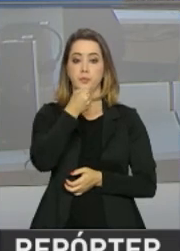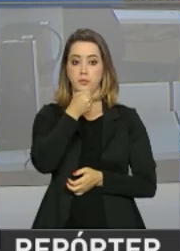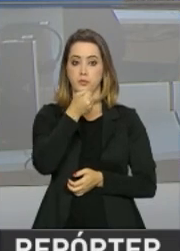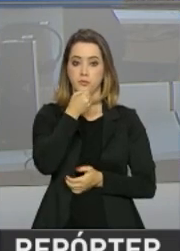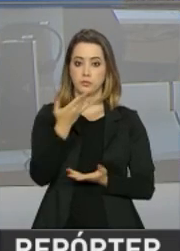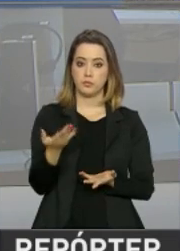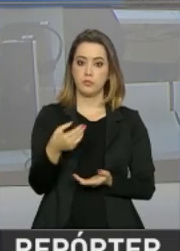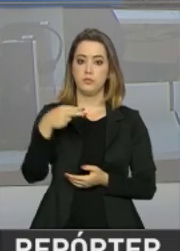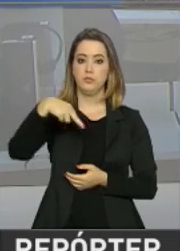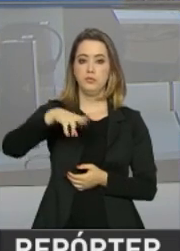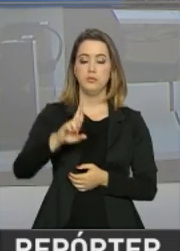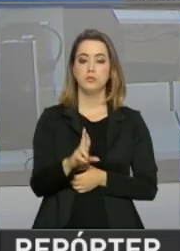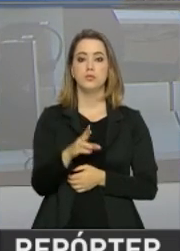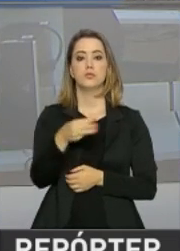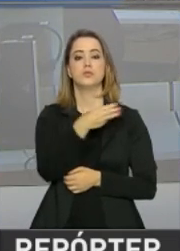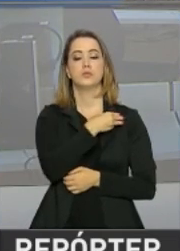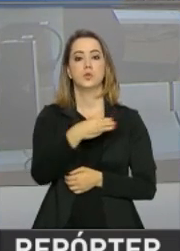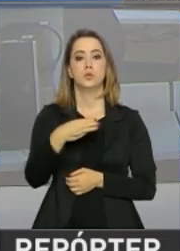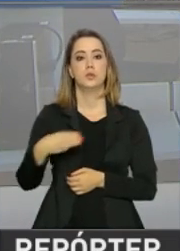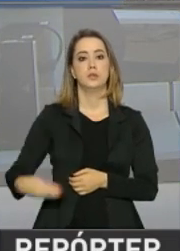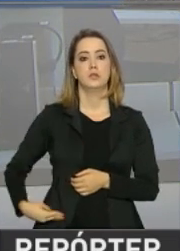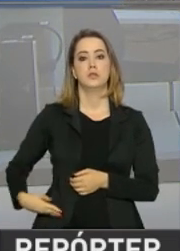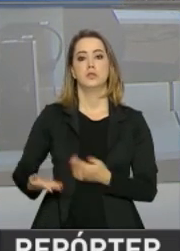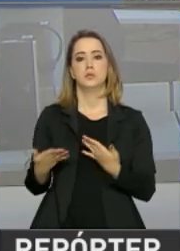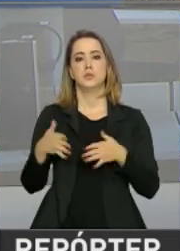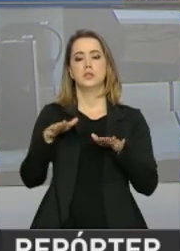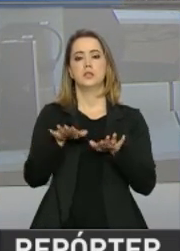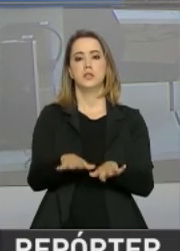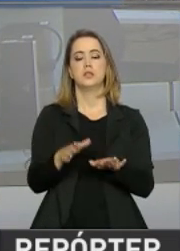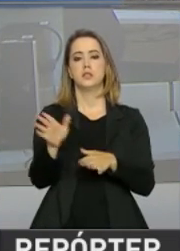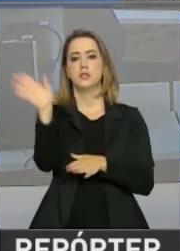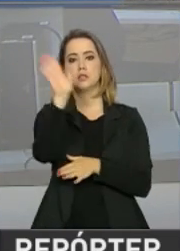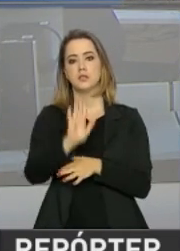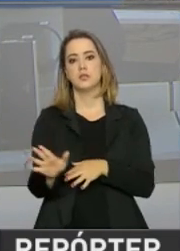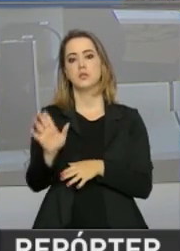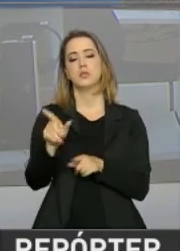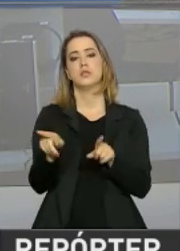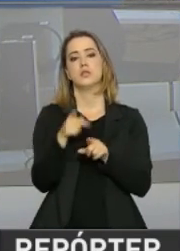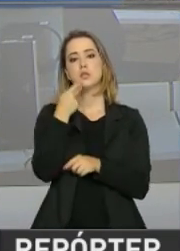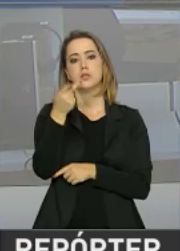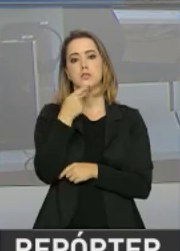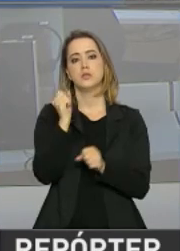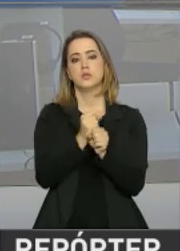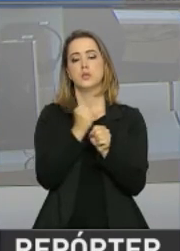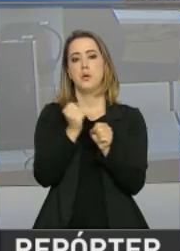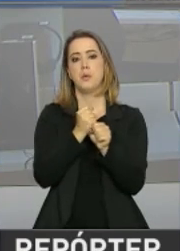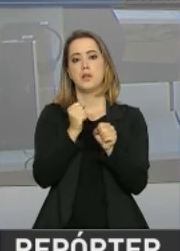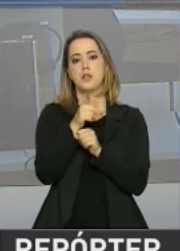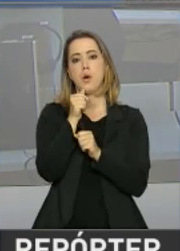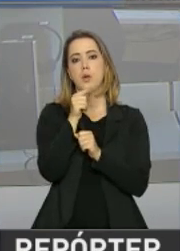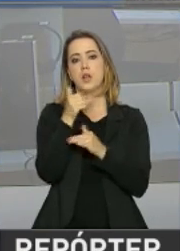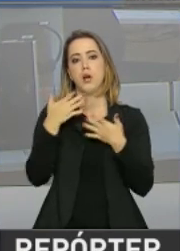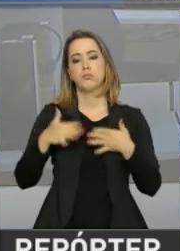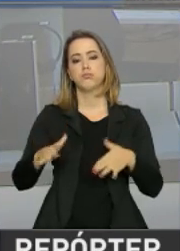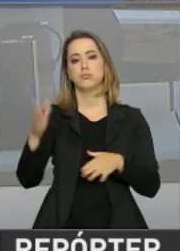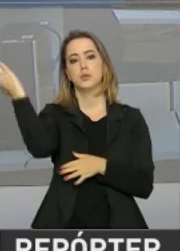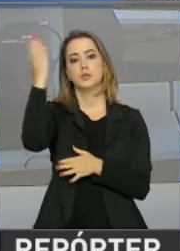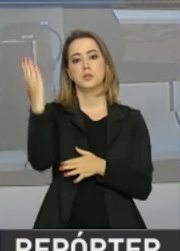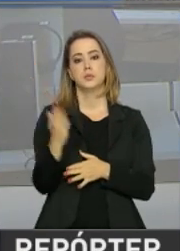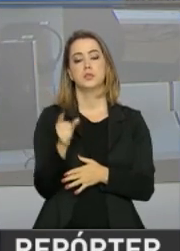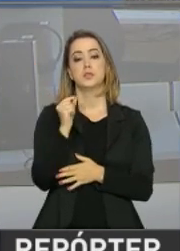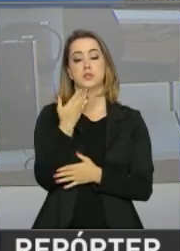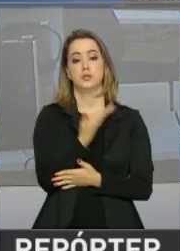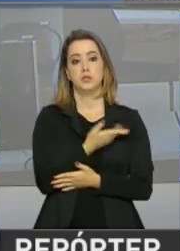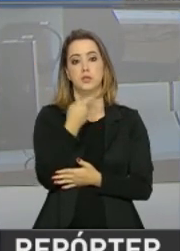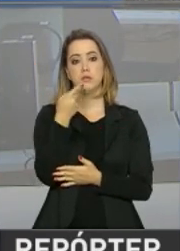exclusiva à tv nbr o ministro da integração nacional hélder barbalho falou sobre as obras hídricas na região do semiárido brasileiro